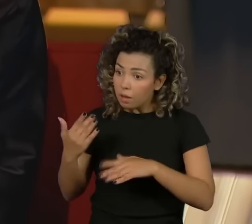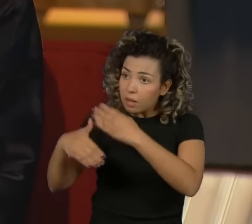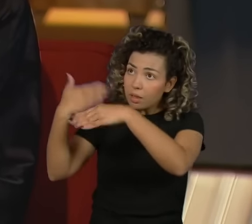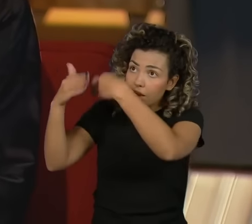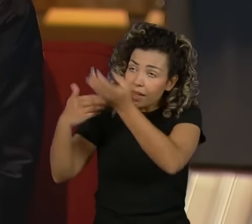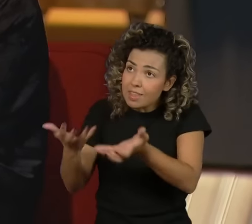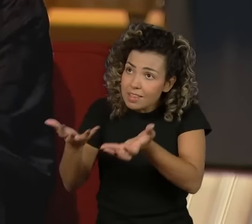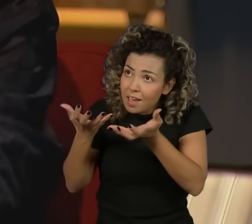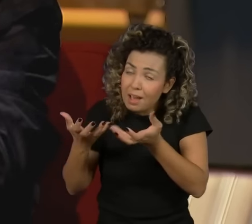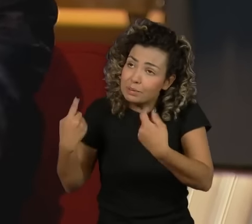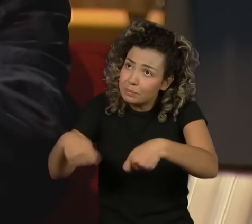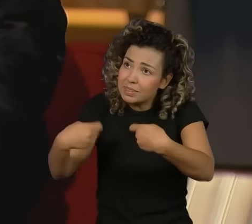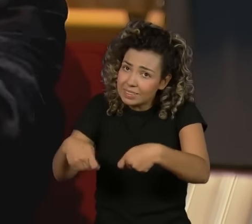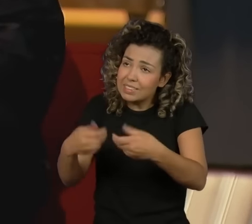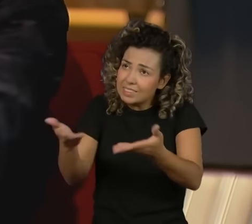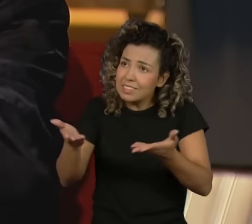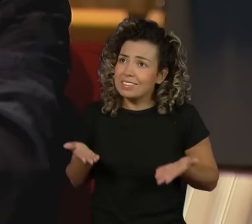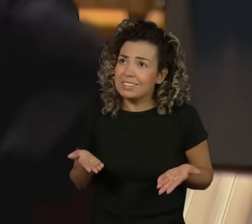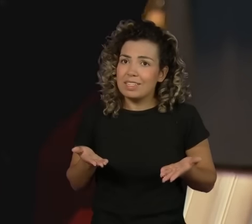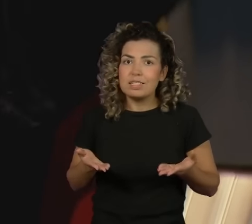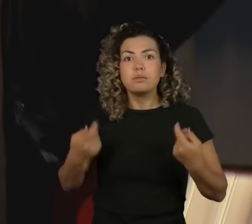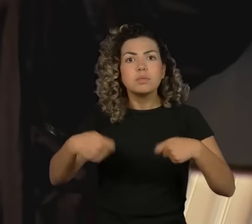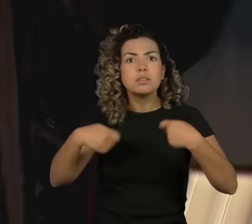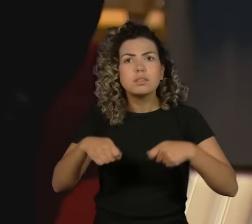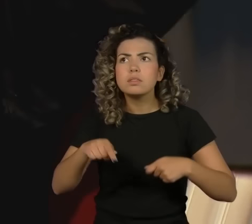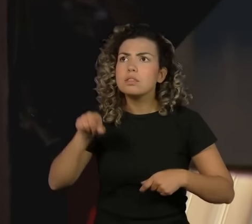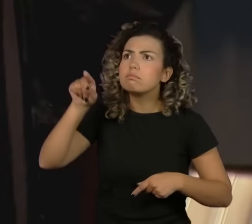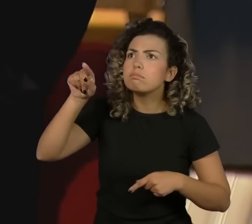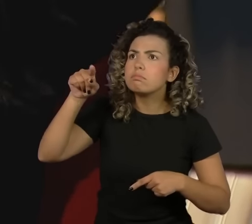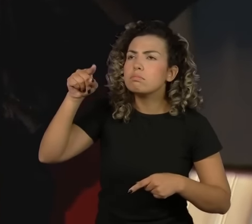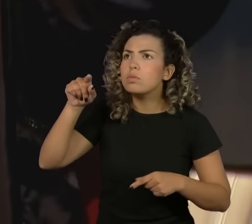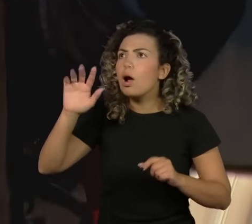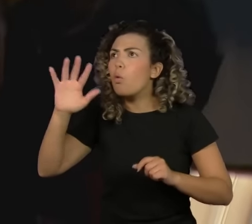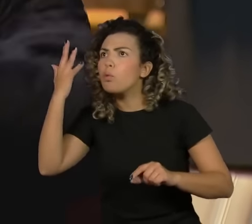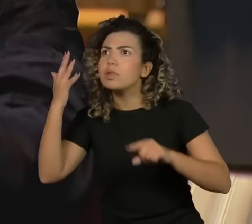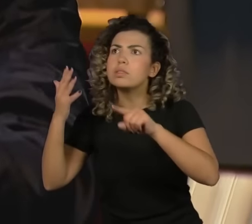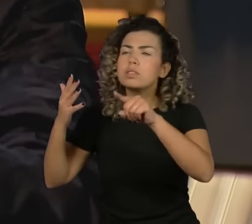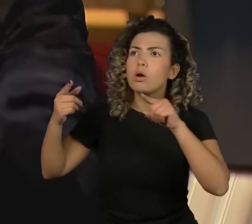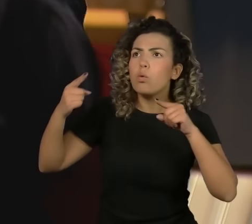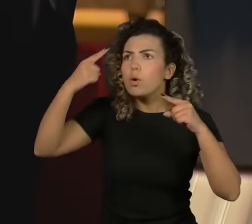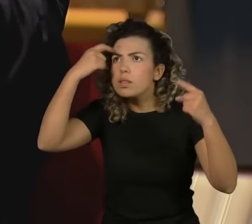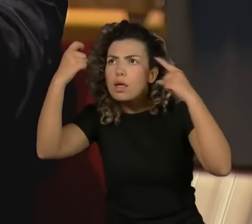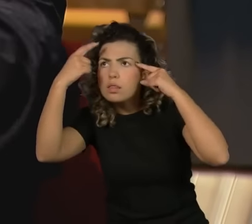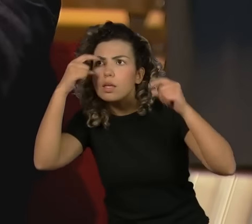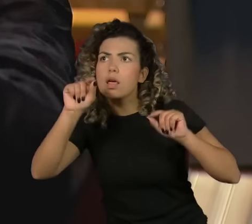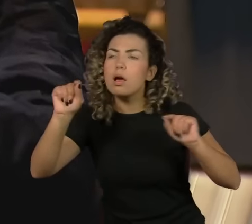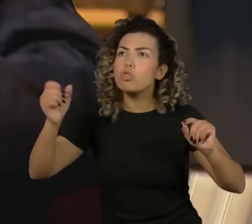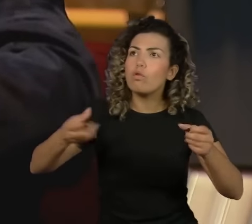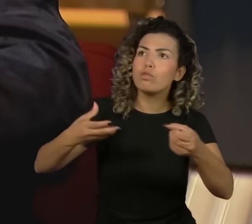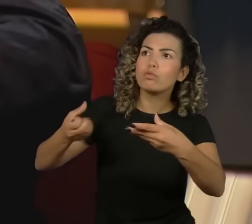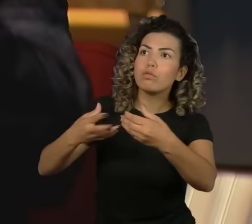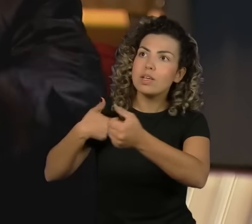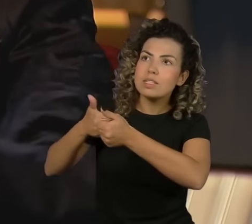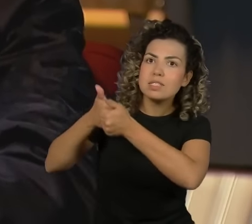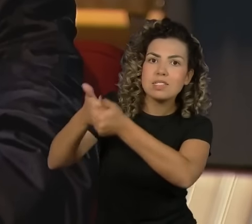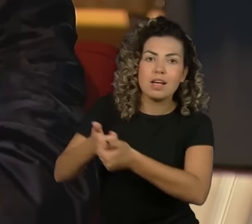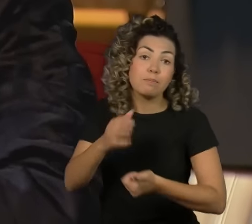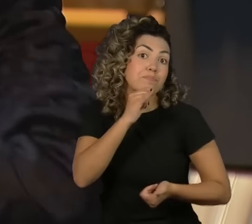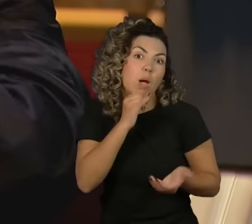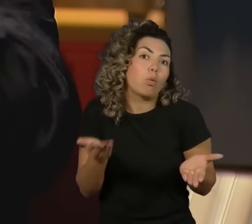né? Você está seguindo as ideias, as últimas ideias. Por exemplo, hoje, inteligência